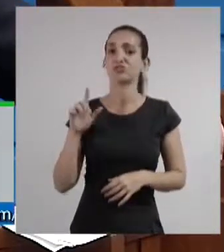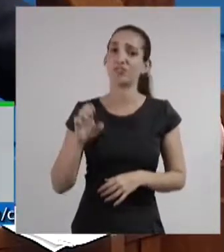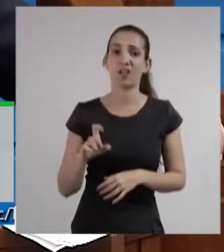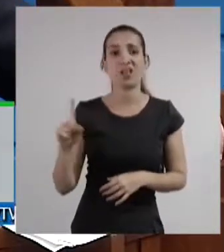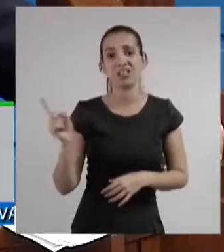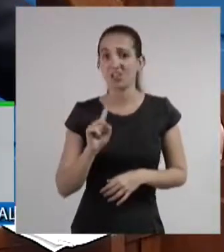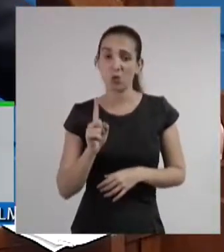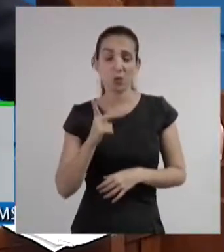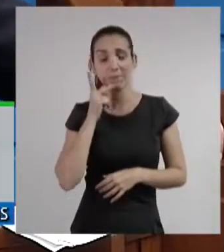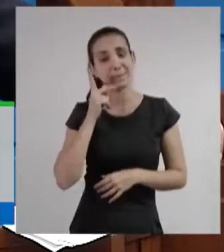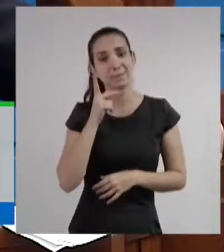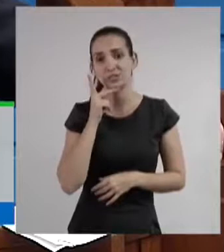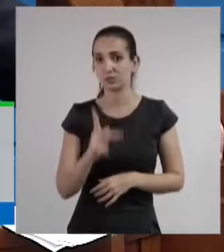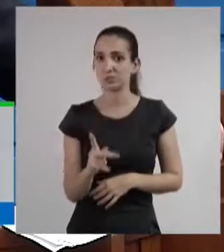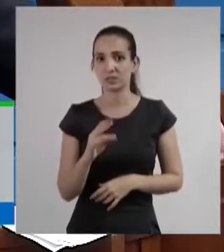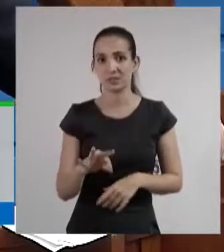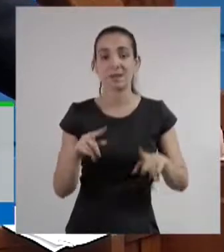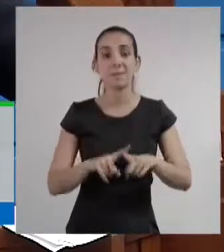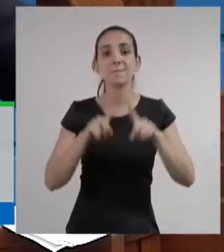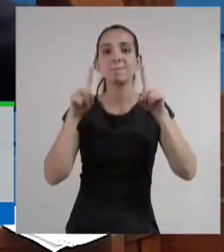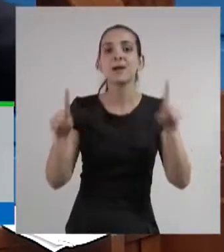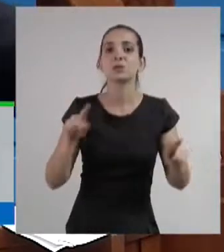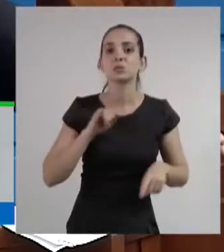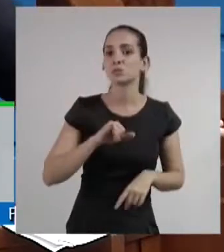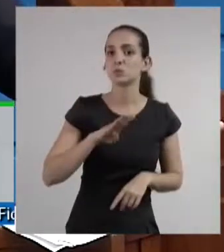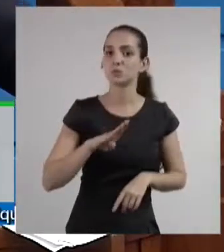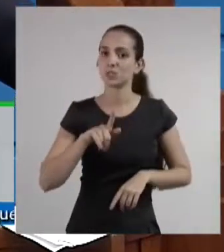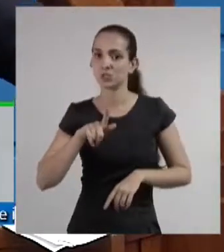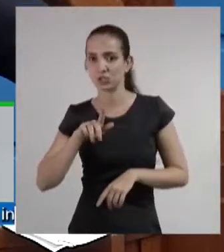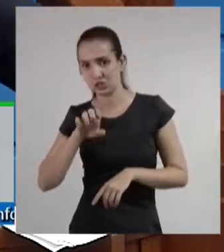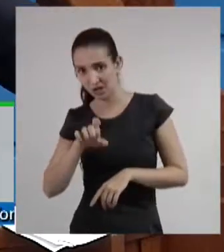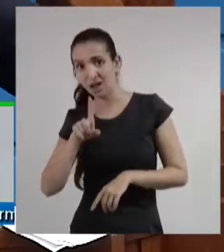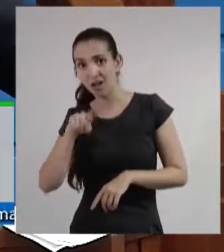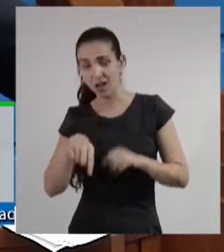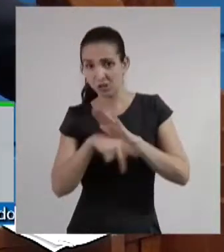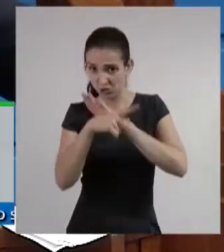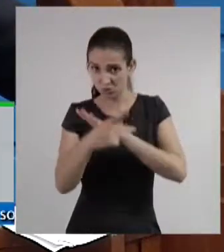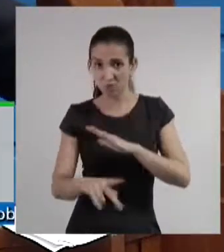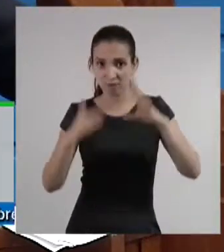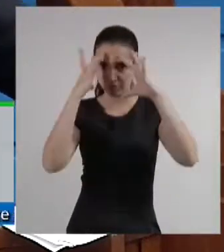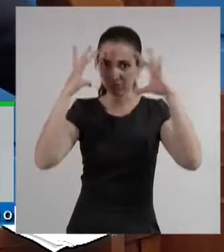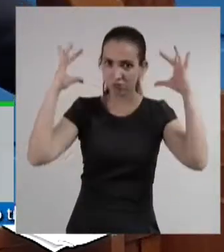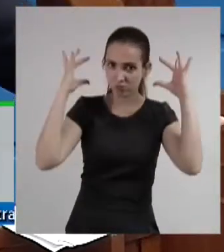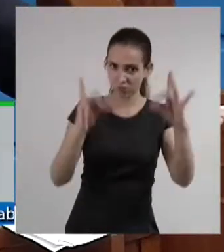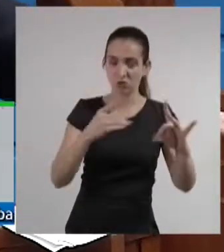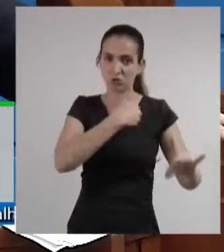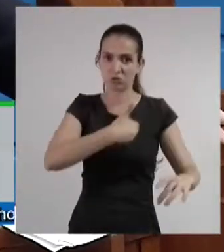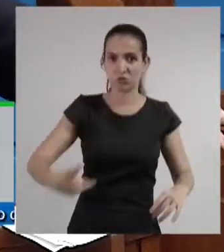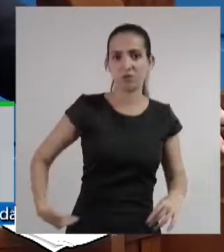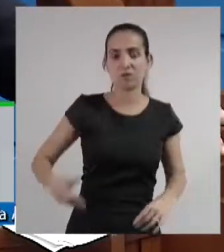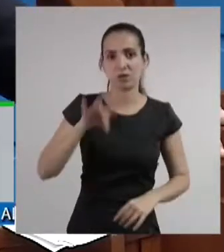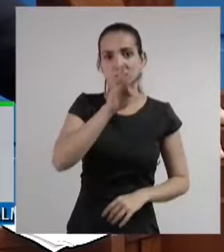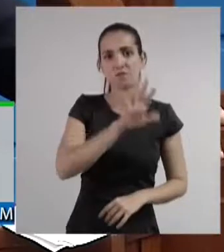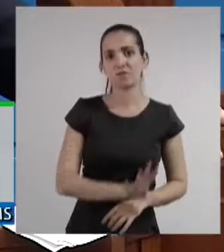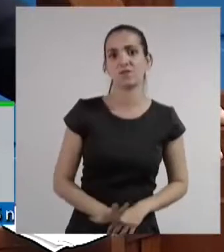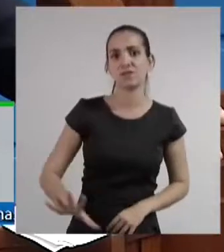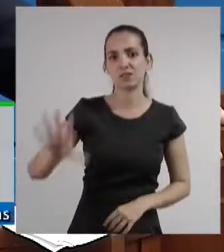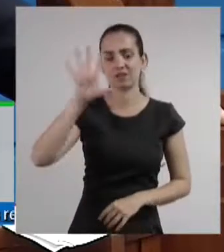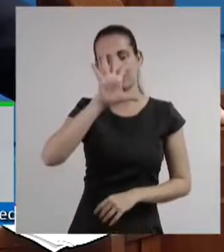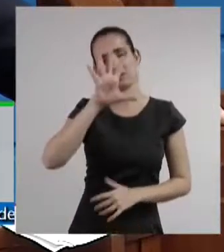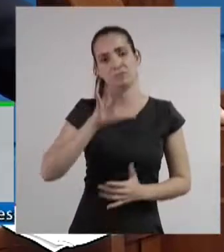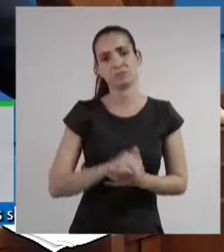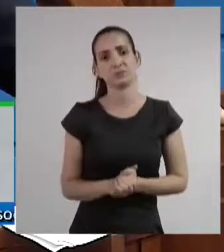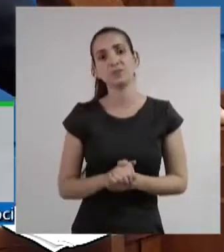do PT, são dados de um órgão oficial do governo federal